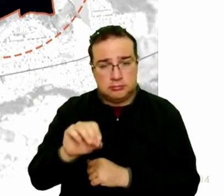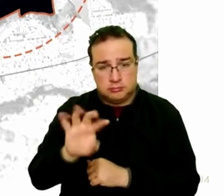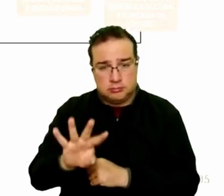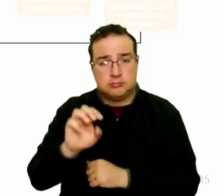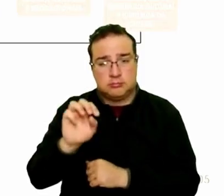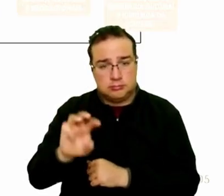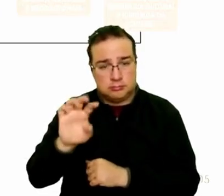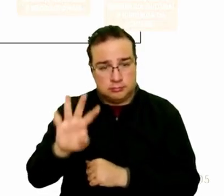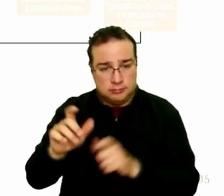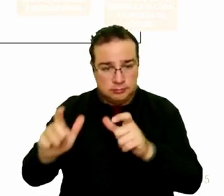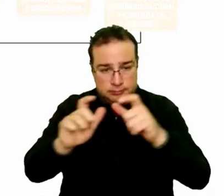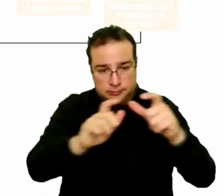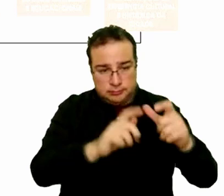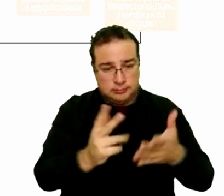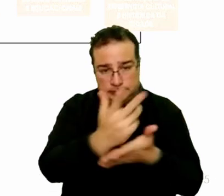3 e 4.